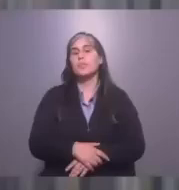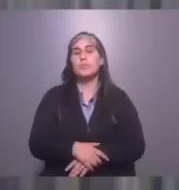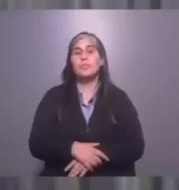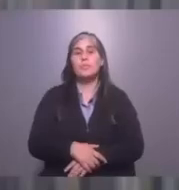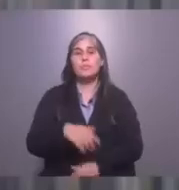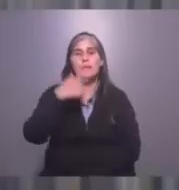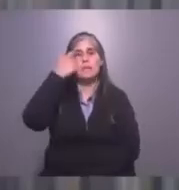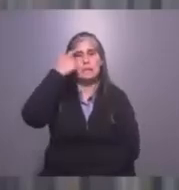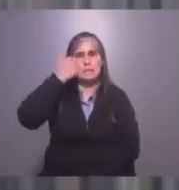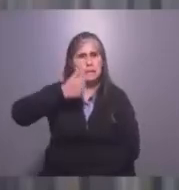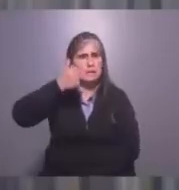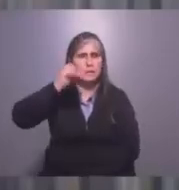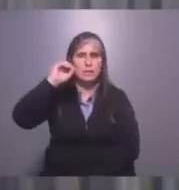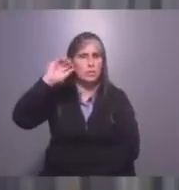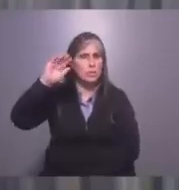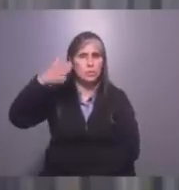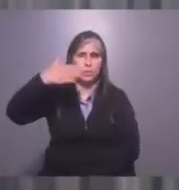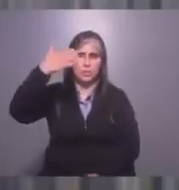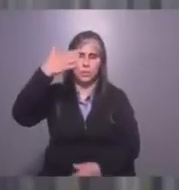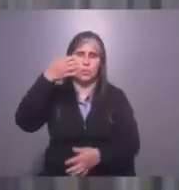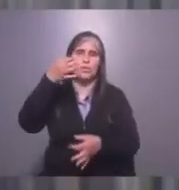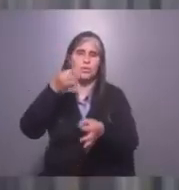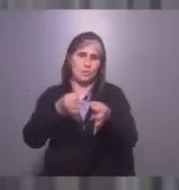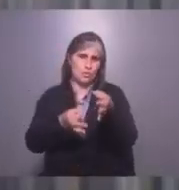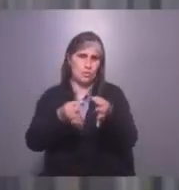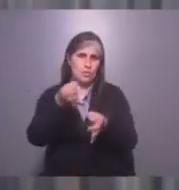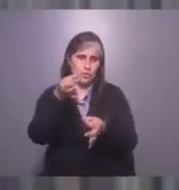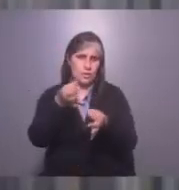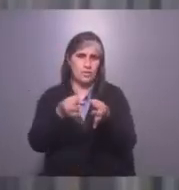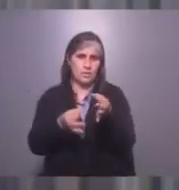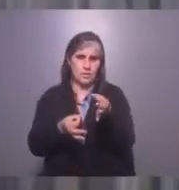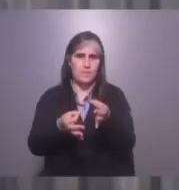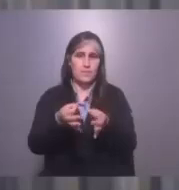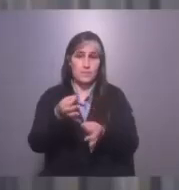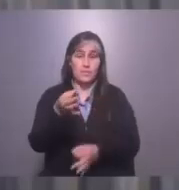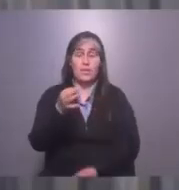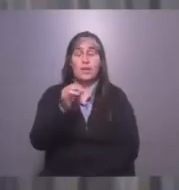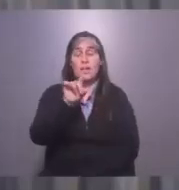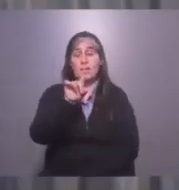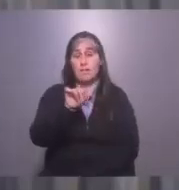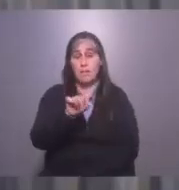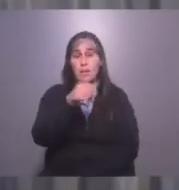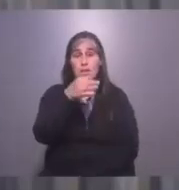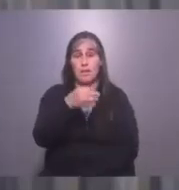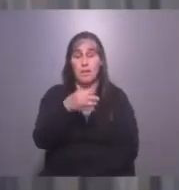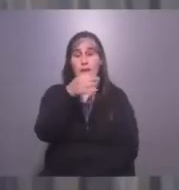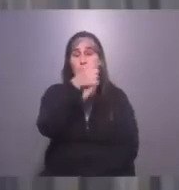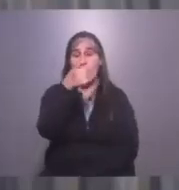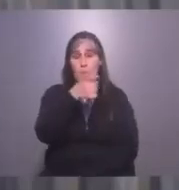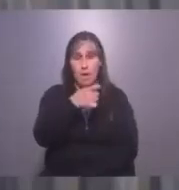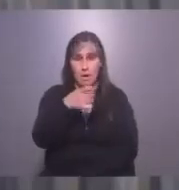A justiça caminhará à sua frente e